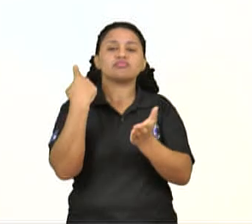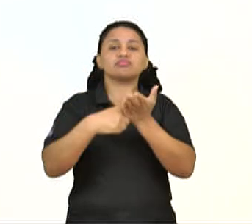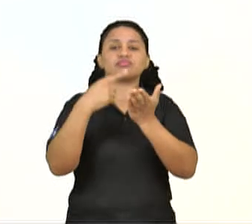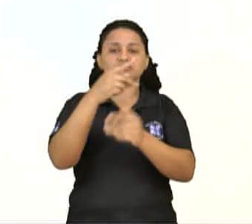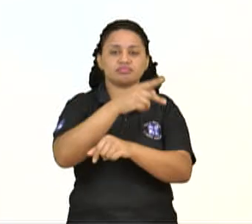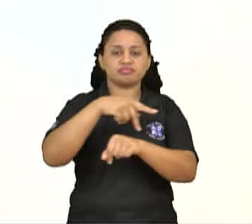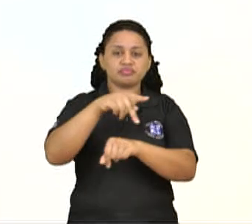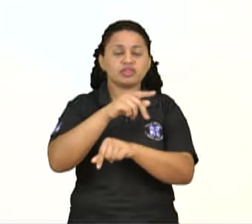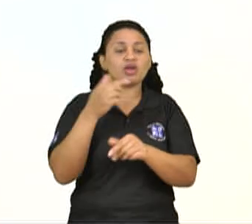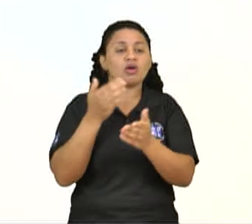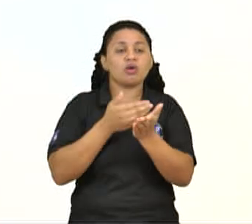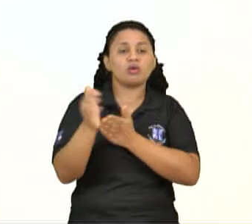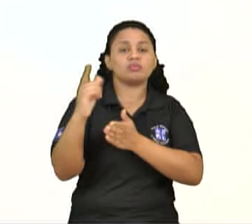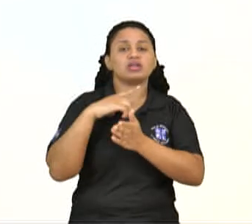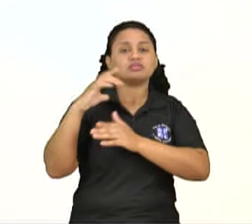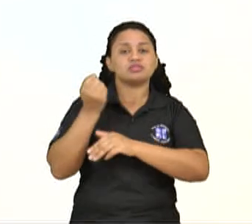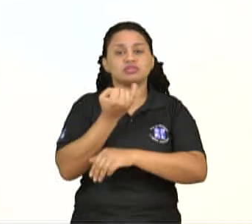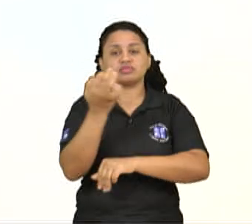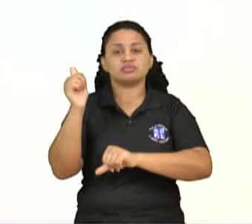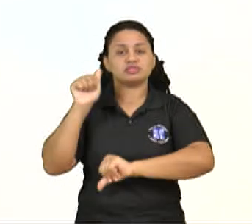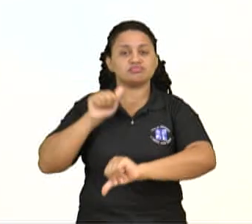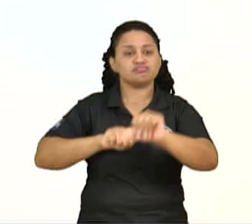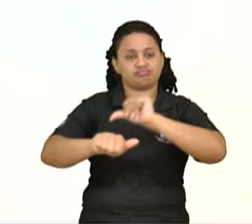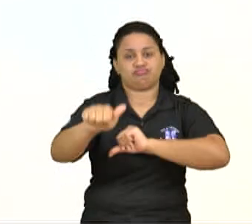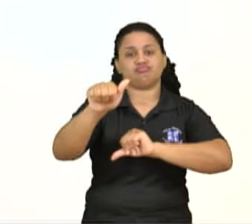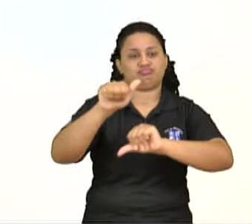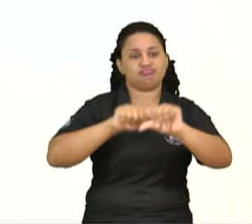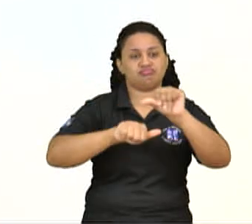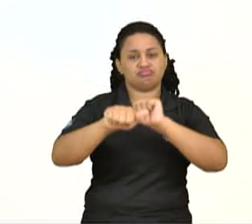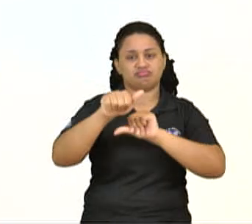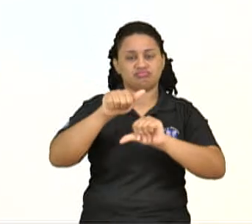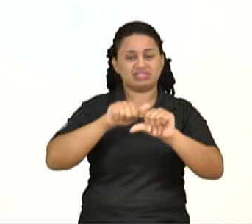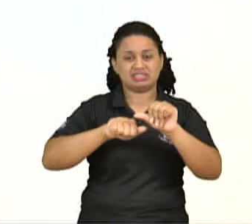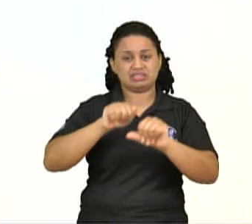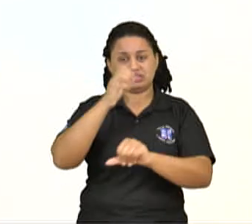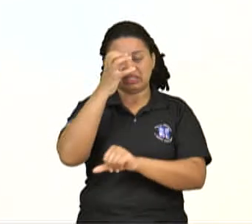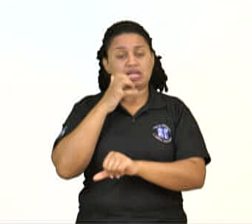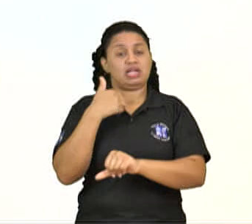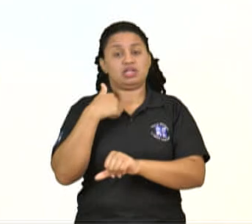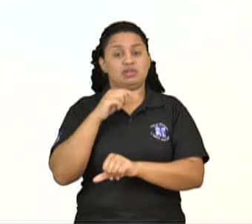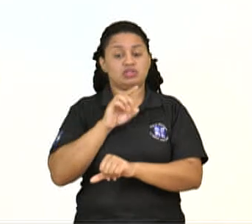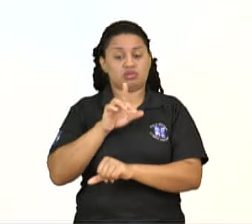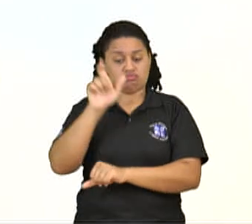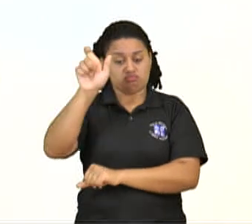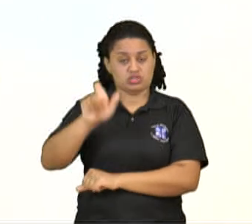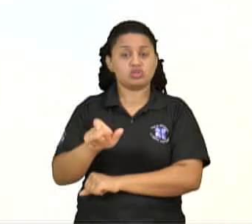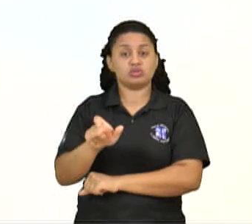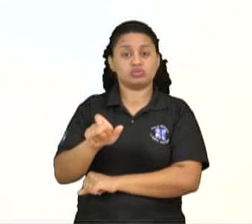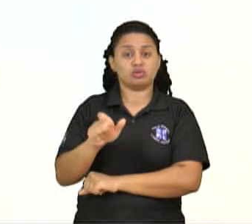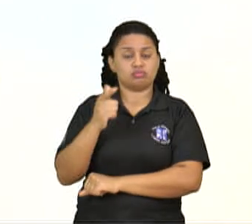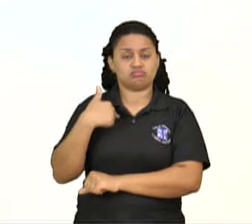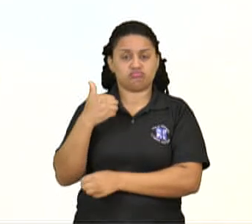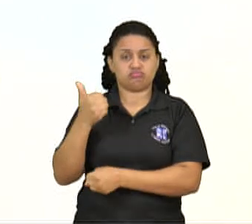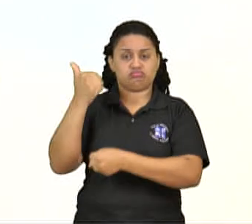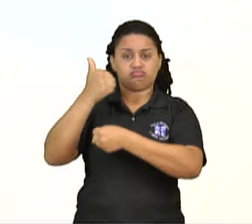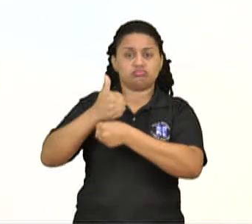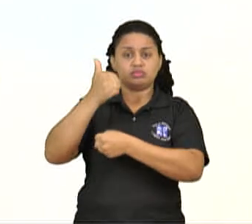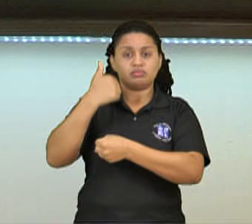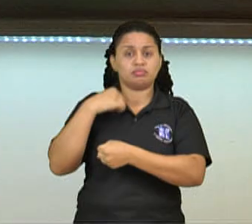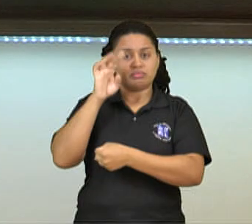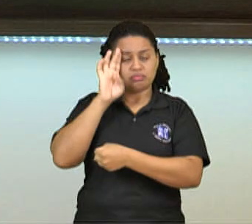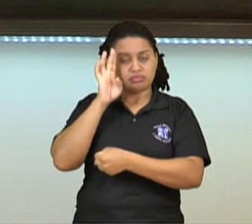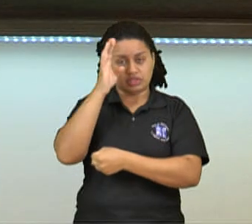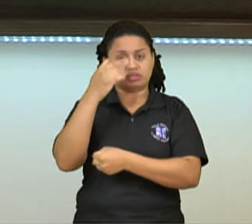a promover uma série de mudanças radicais que vão ser comandadas não só pelo Robespierre, como eu falei, que é o grande líder, né,